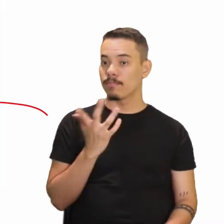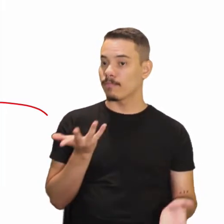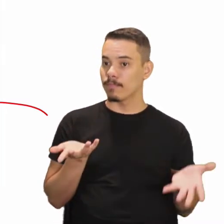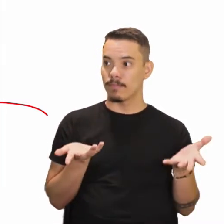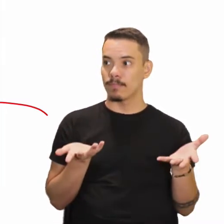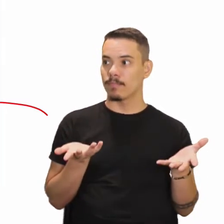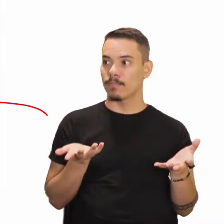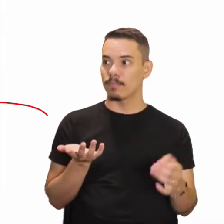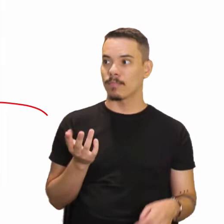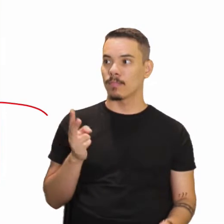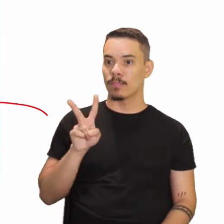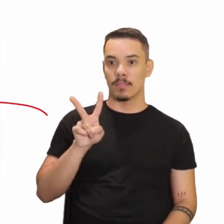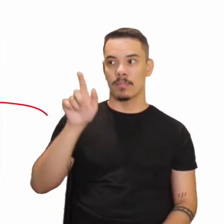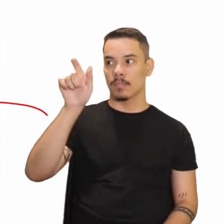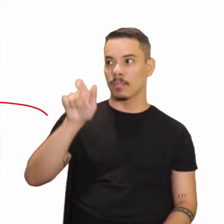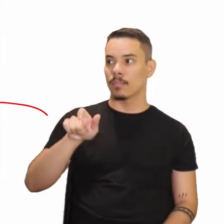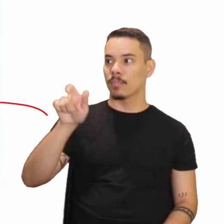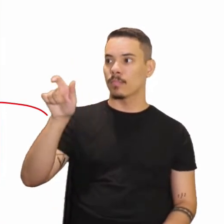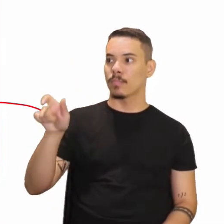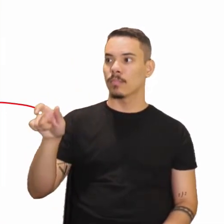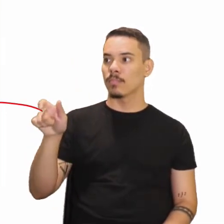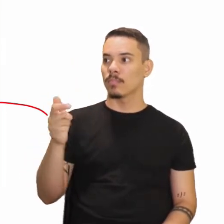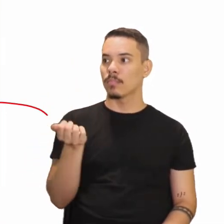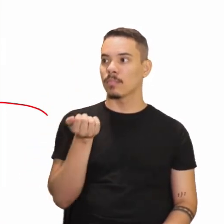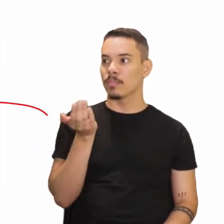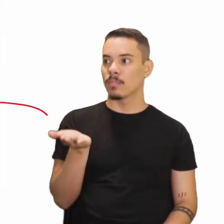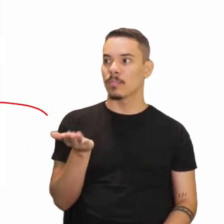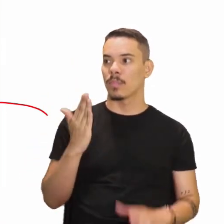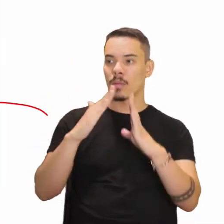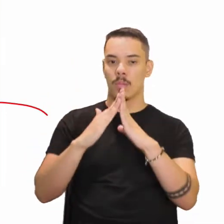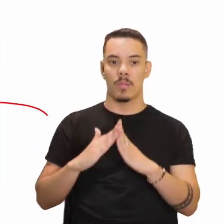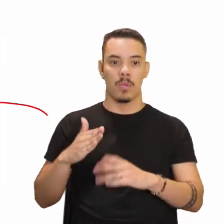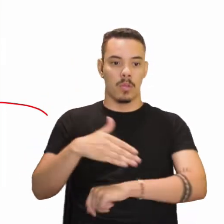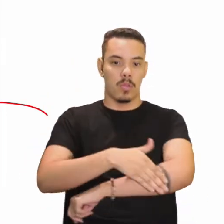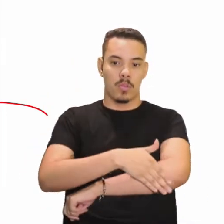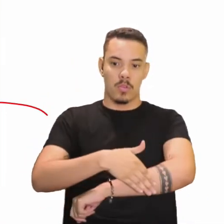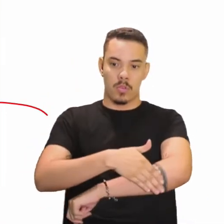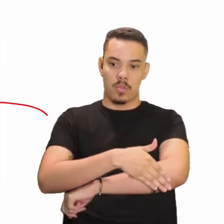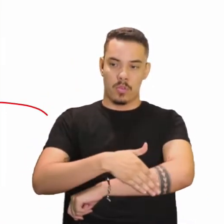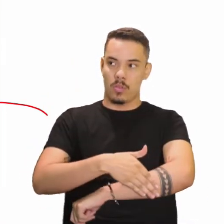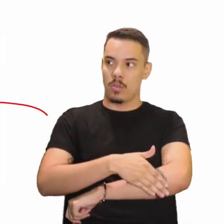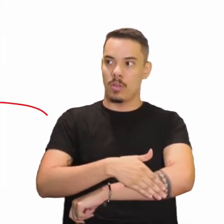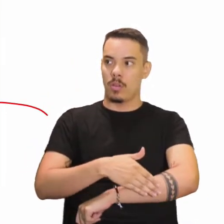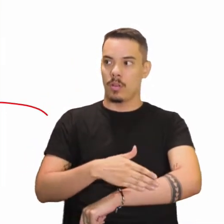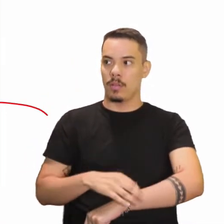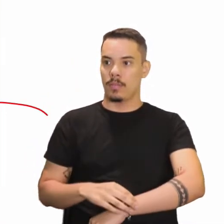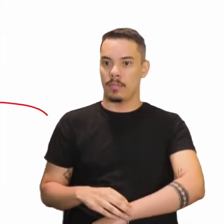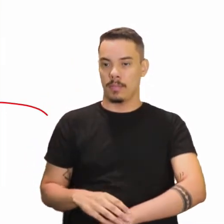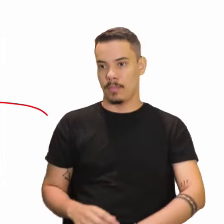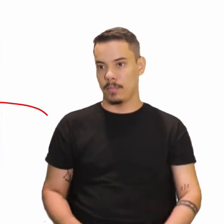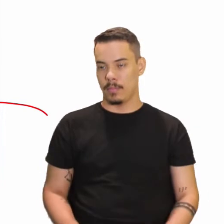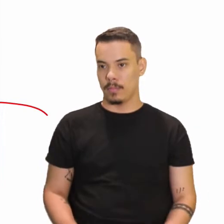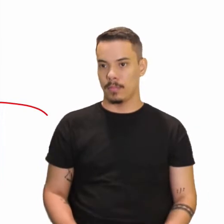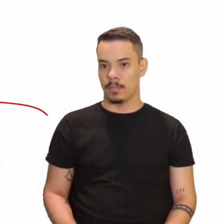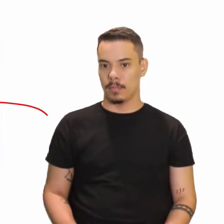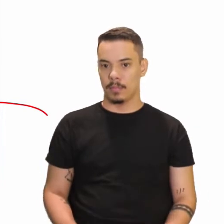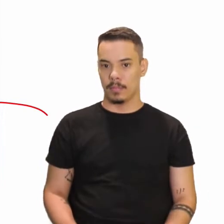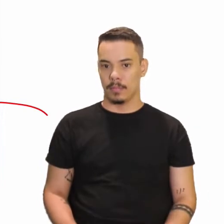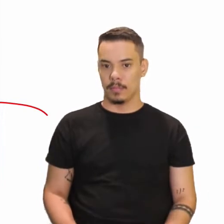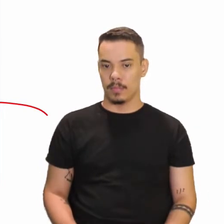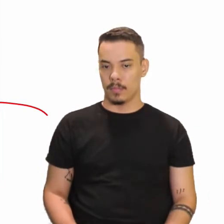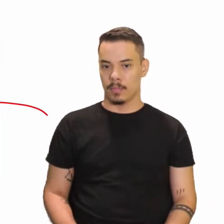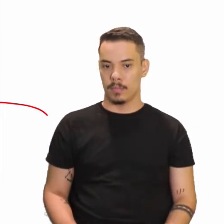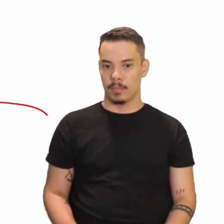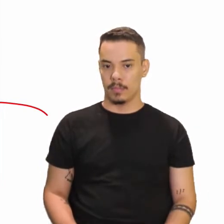duas pessoas que são mendigos né moradores de rua moradores de rua e ele